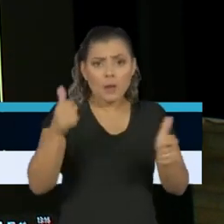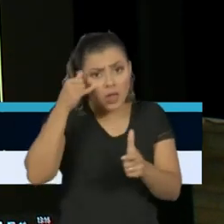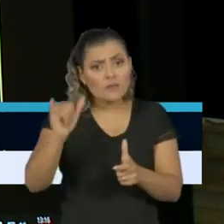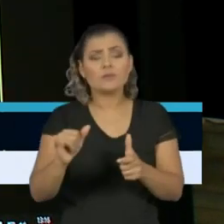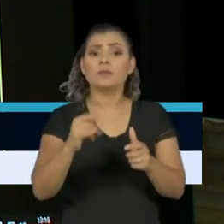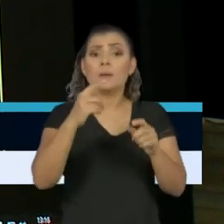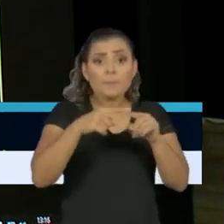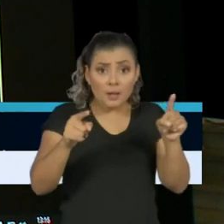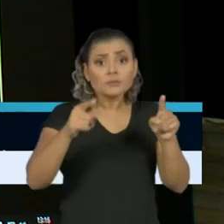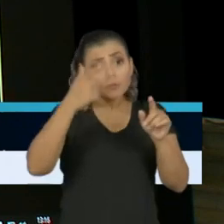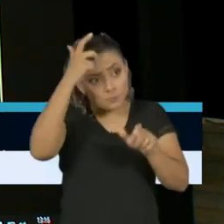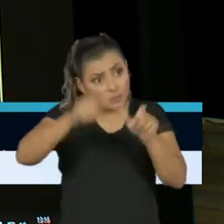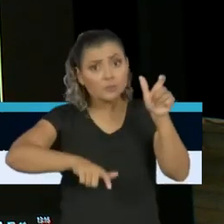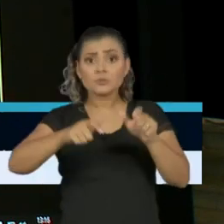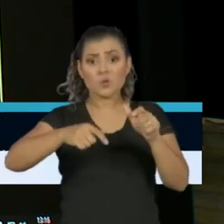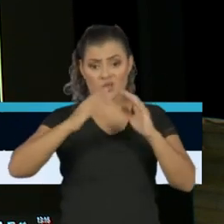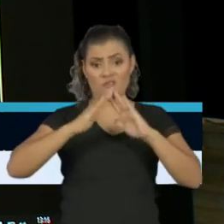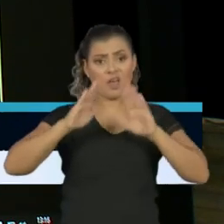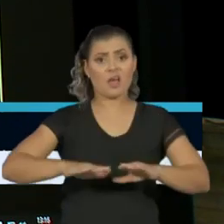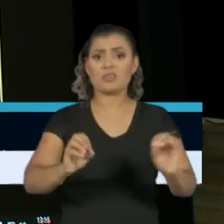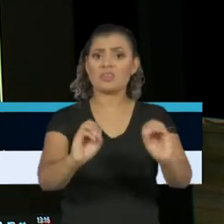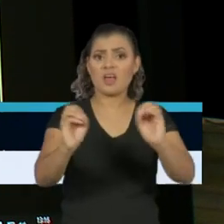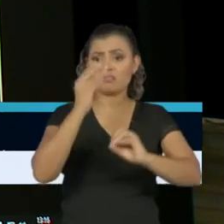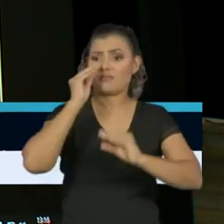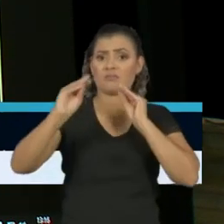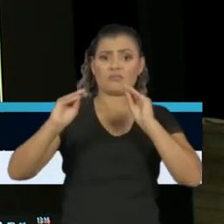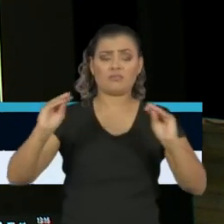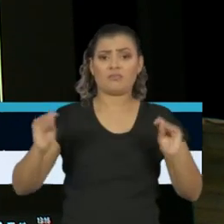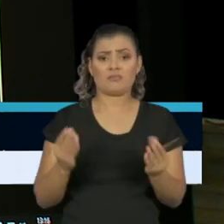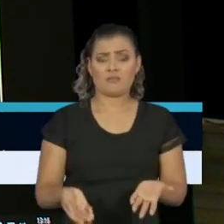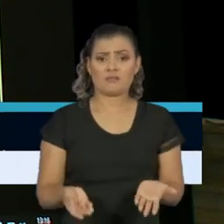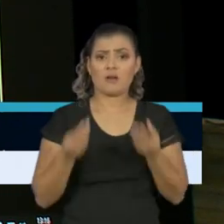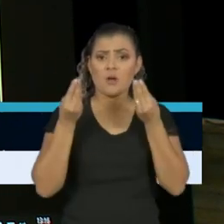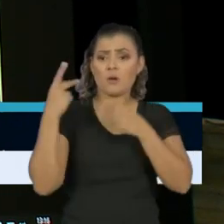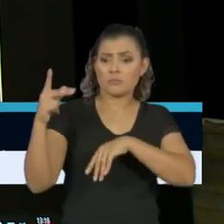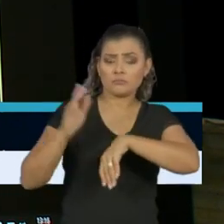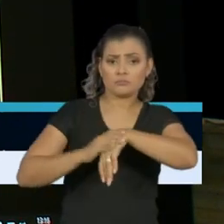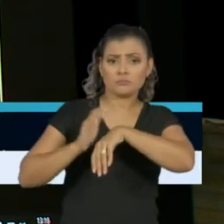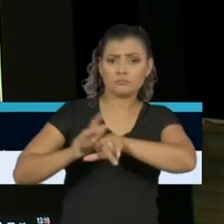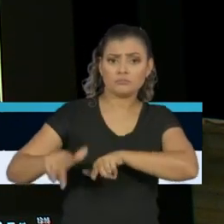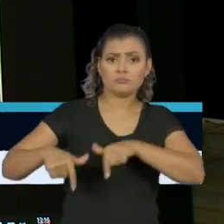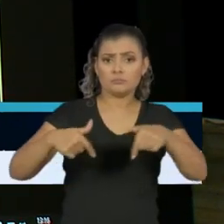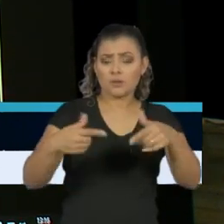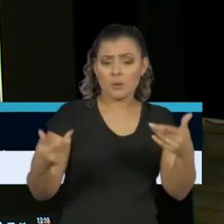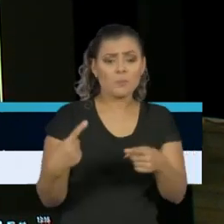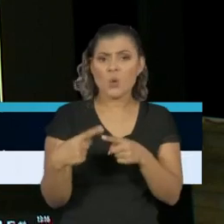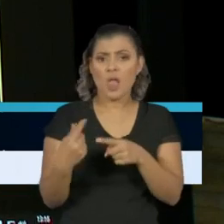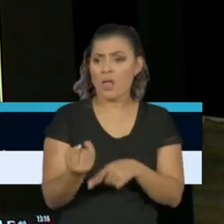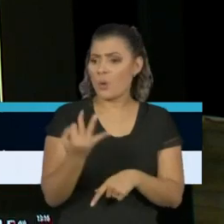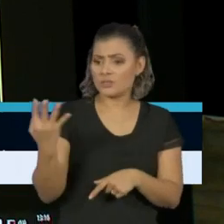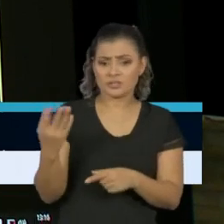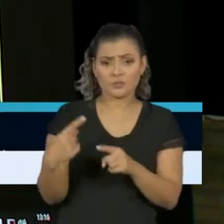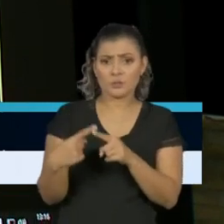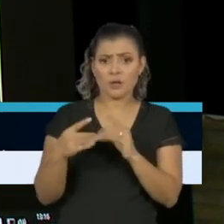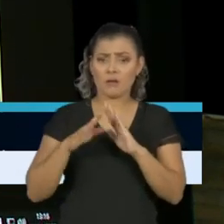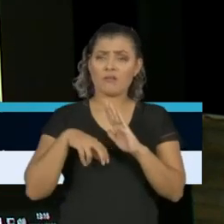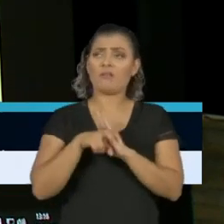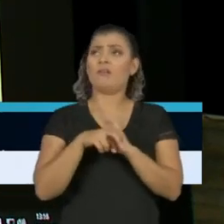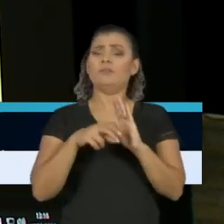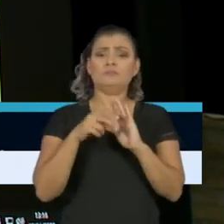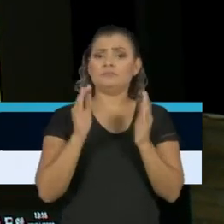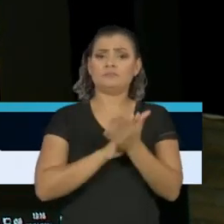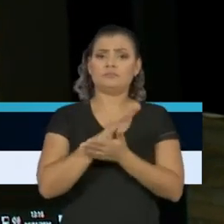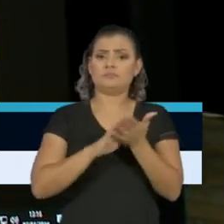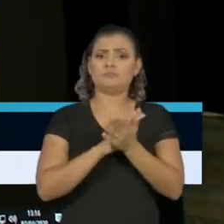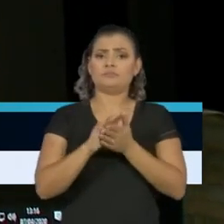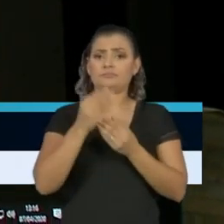de pessoas que não têm feito isolamento. Como é que o senhor vê isso? A que o senhor atribui esse número e se tem alguma medida que pode ser implementada